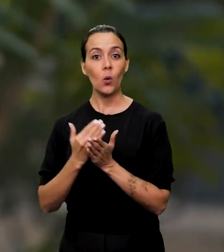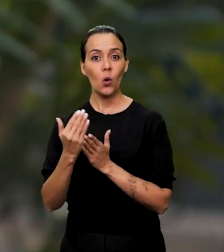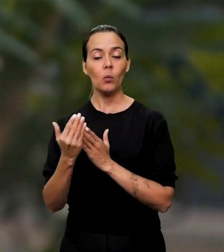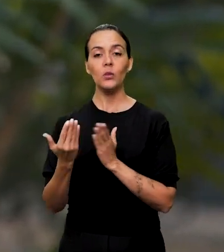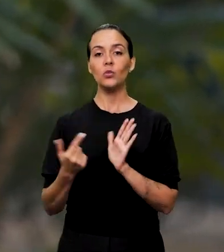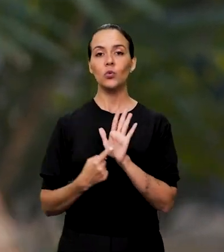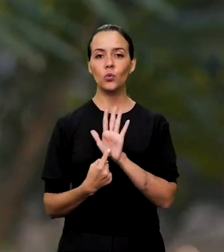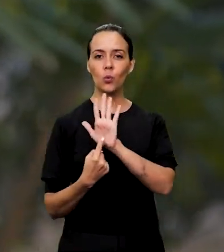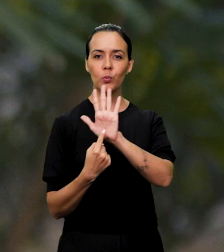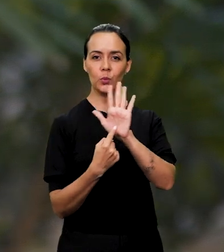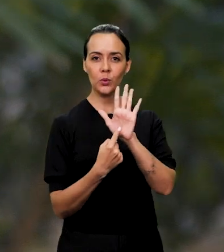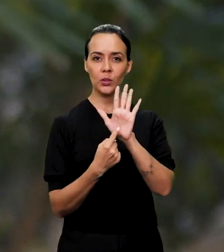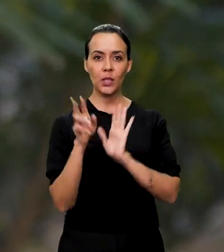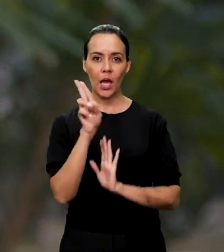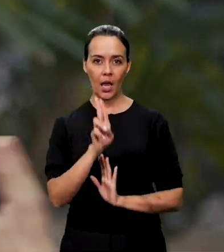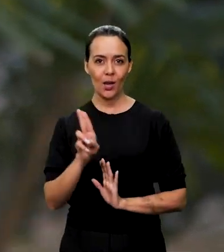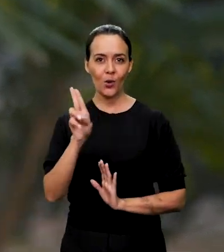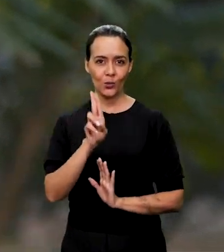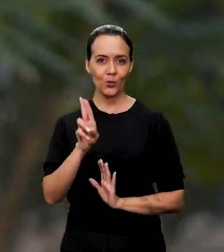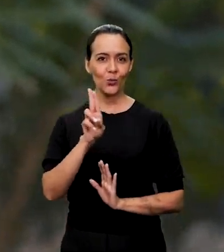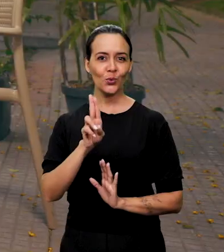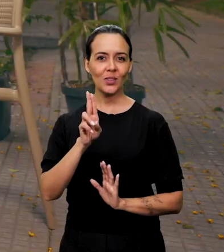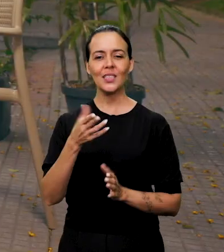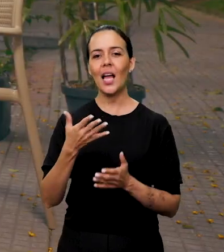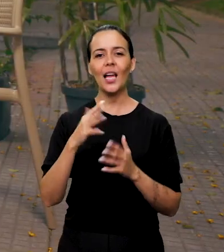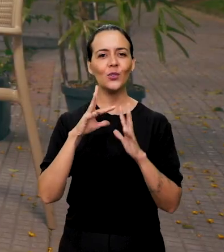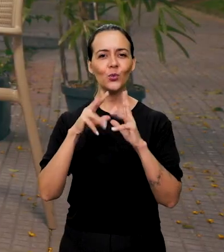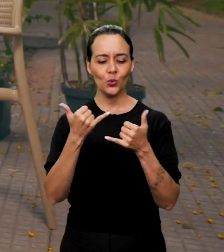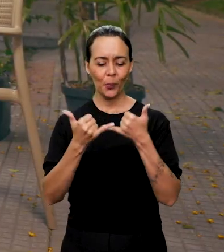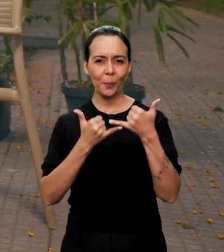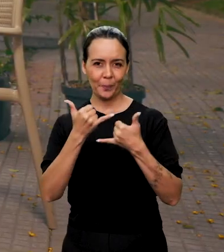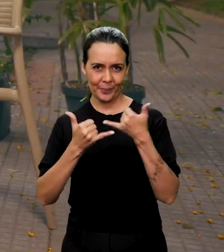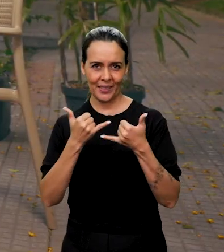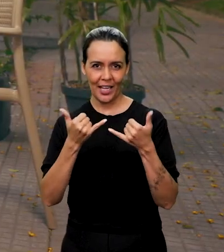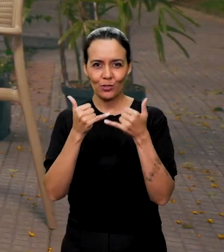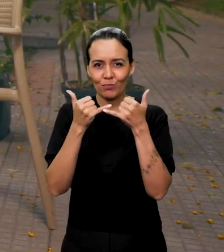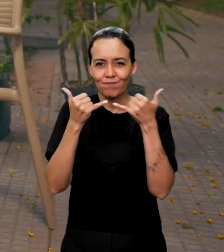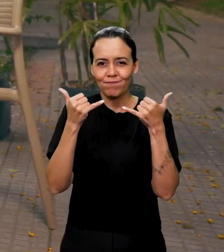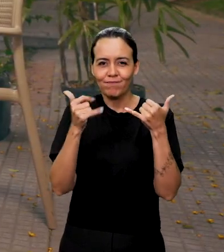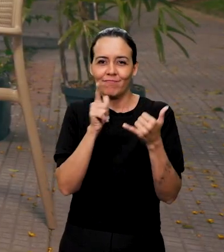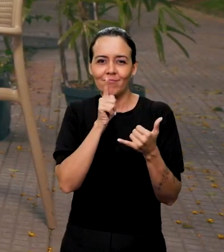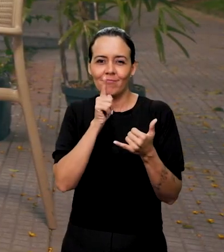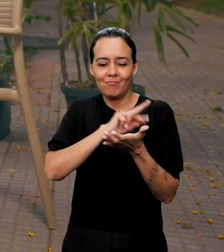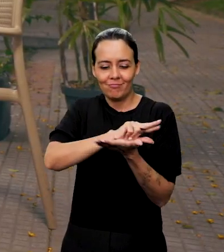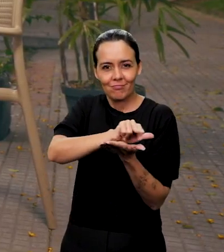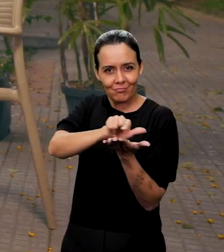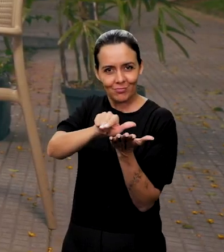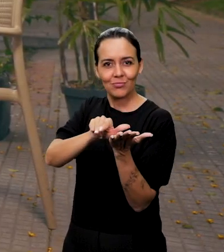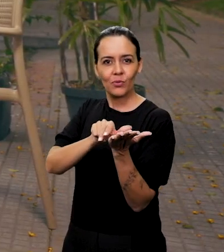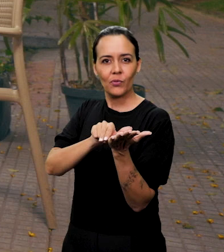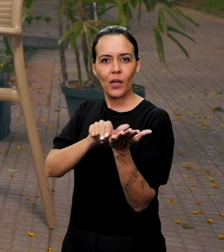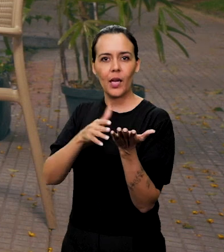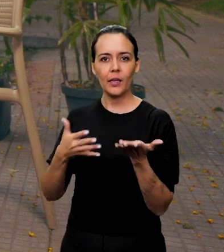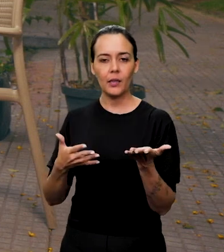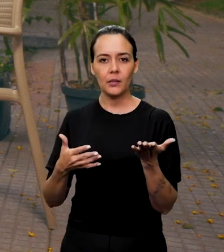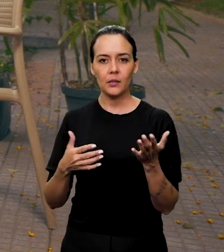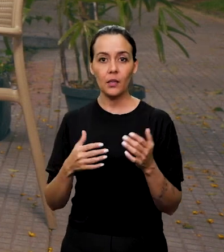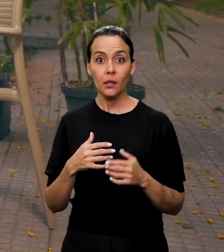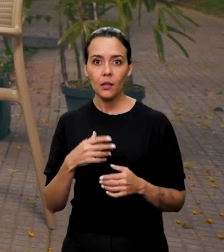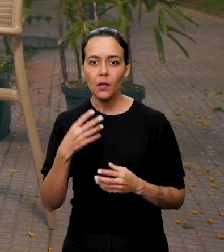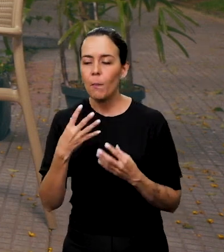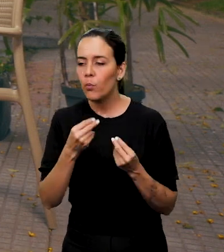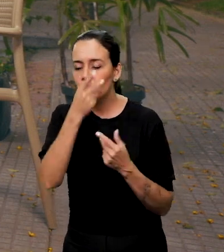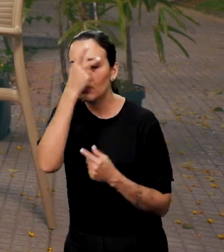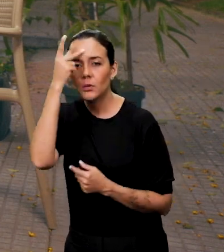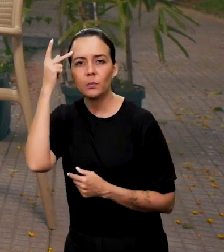em relação ao uso de vibradores, de aparelhos, para as mulheres poderem realmente falar mais sobre esse assunto. E foi uma enxurrada de críticas